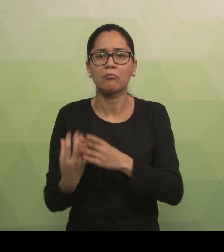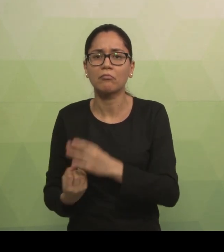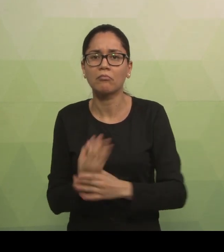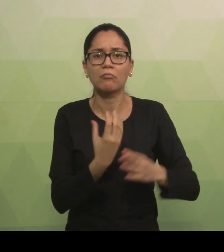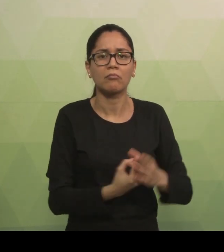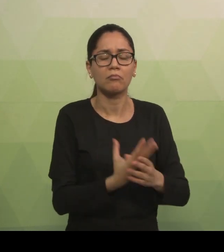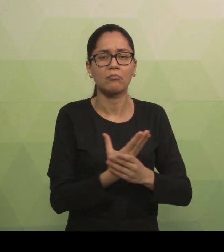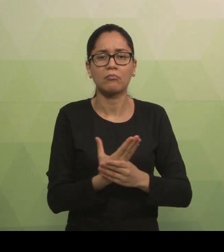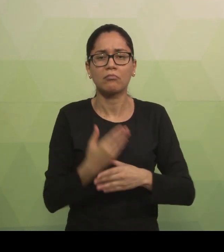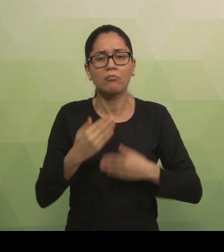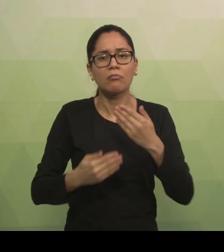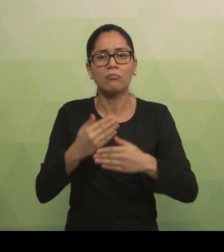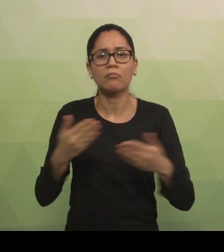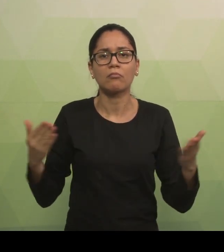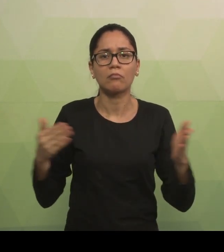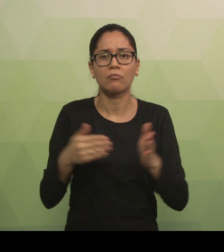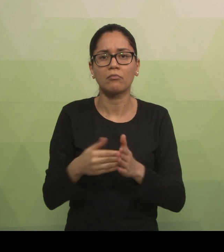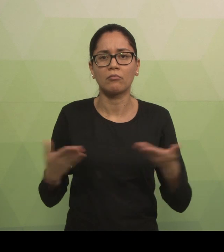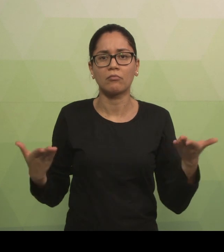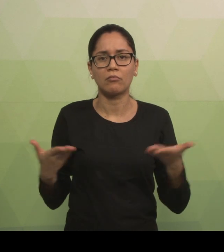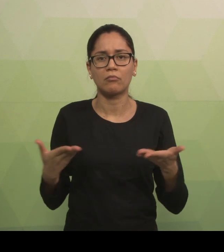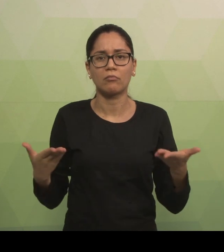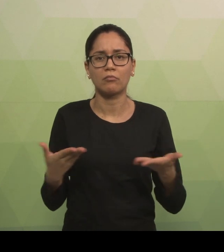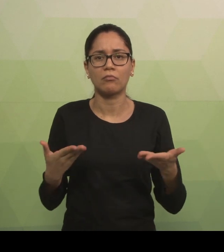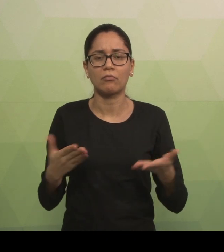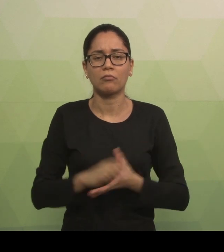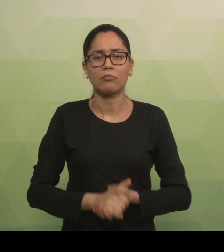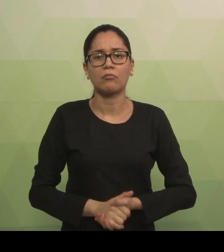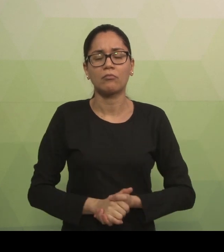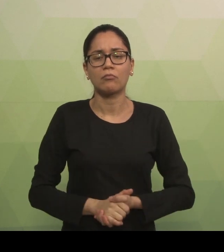se desenvolvendo os dias de hoje.